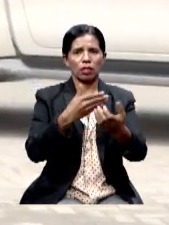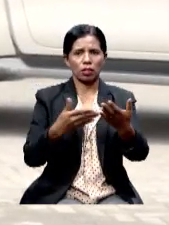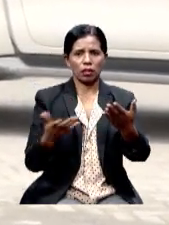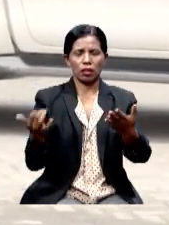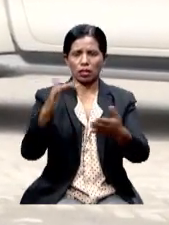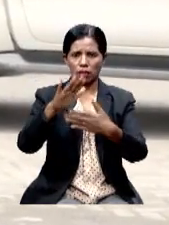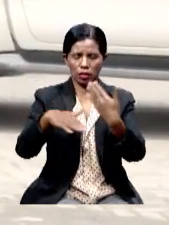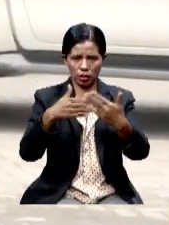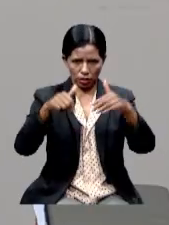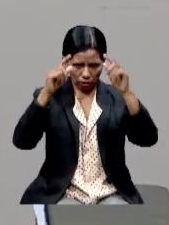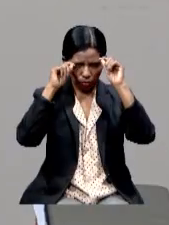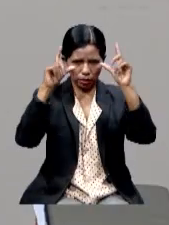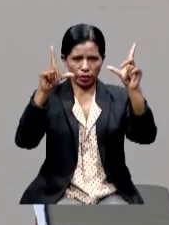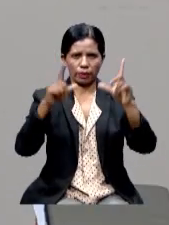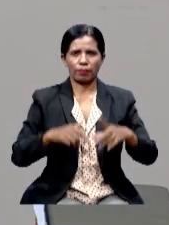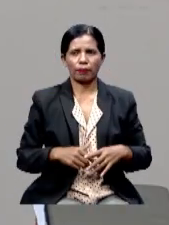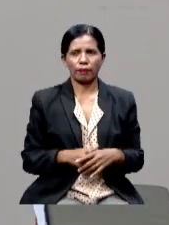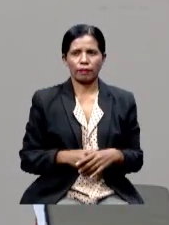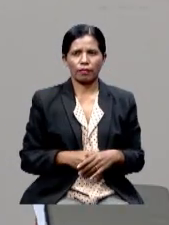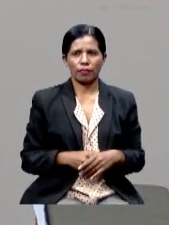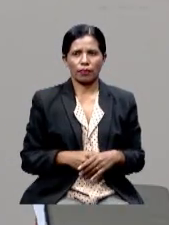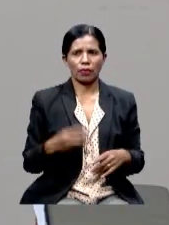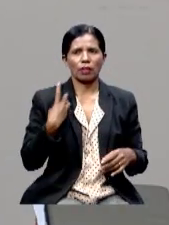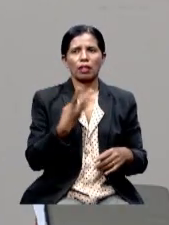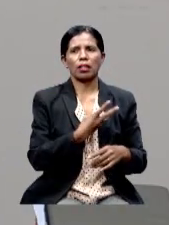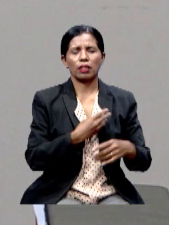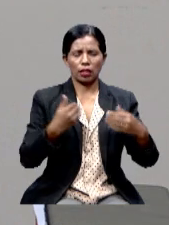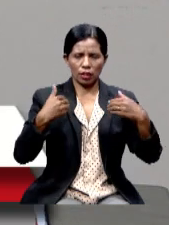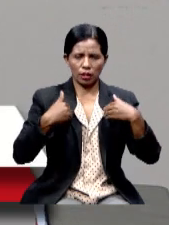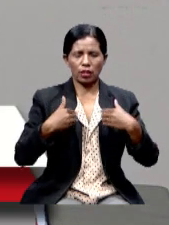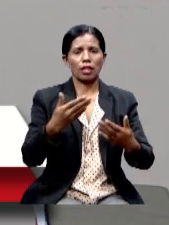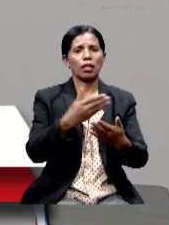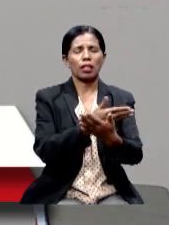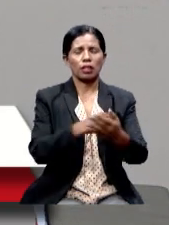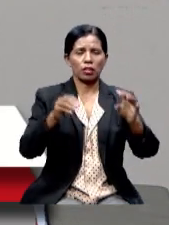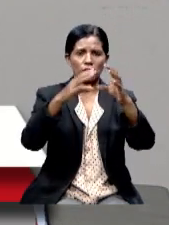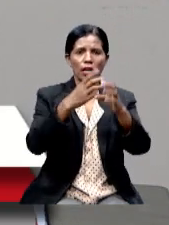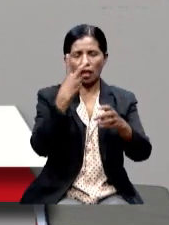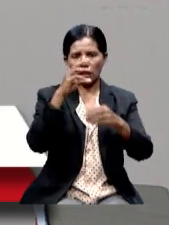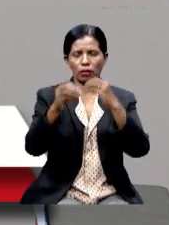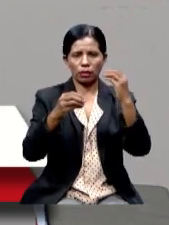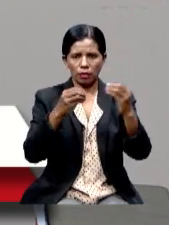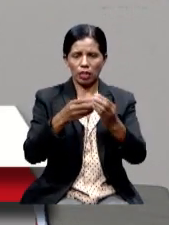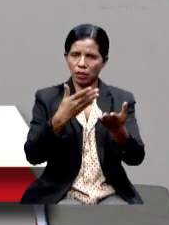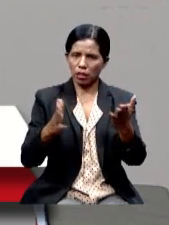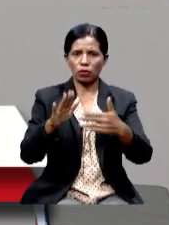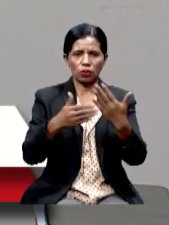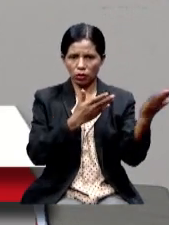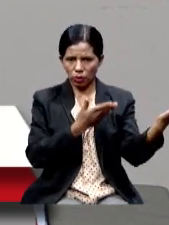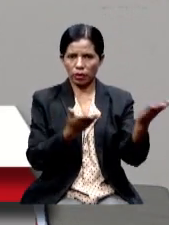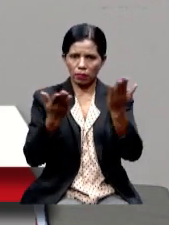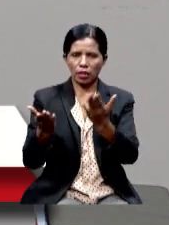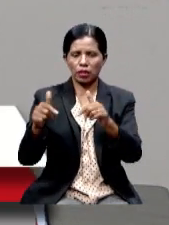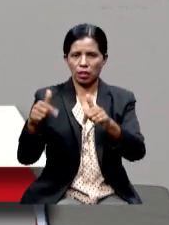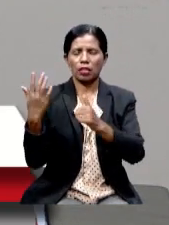iraknebe circula e arrailaran. E da tem que ir a padrão para produto sira o doutor no mesmo começo daí. Nebe,